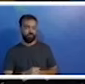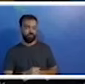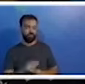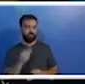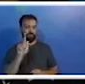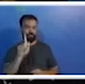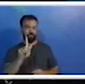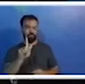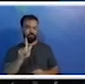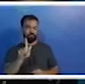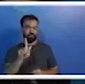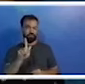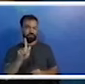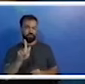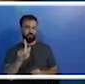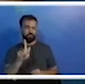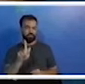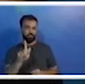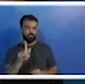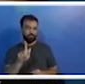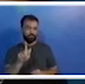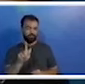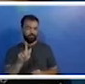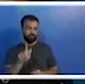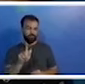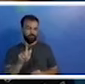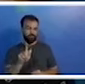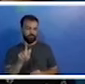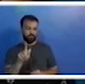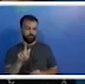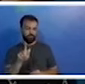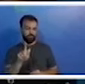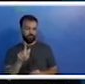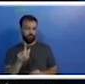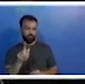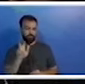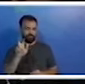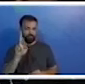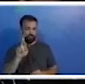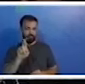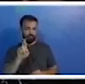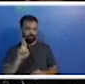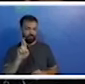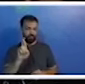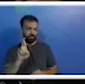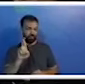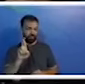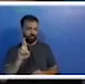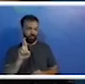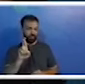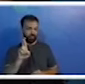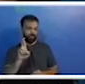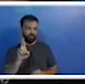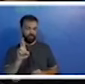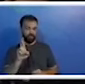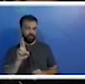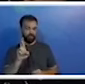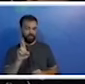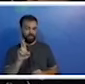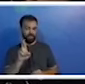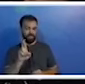som da letra g que corre e dá a mão para A Intrusa isso o r